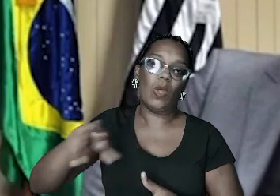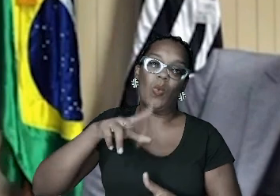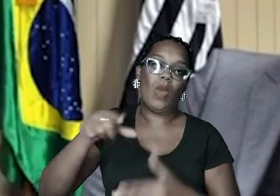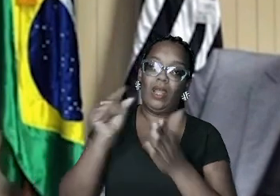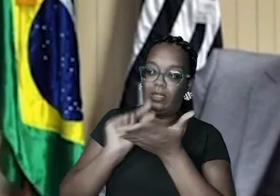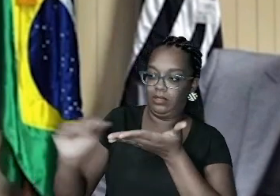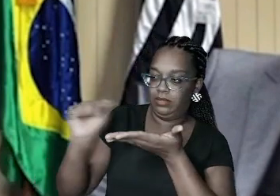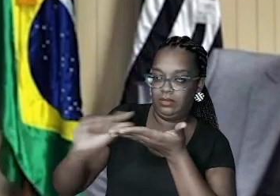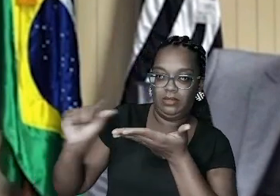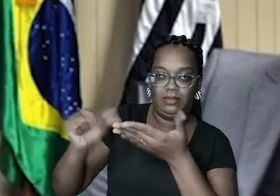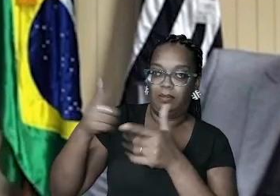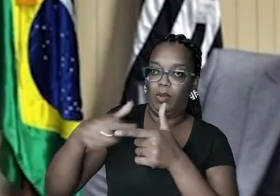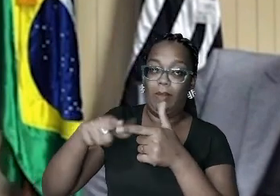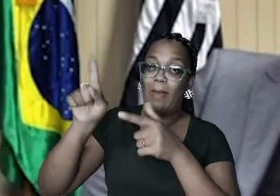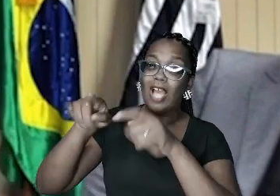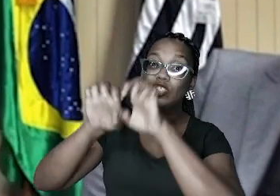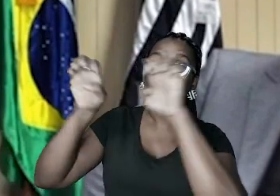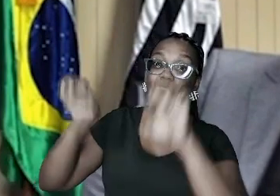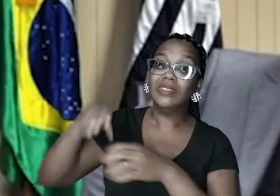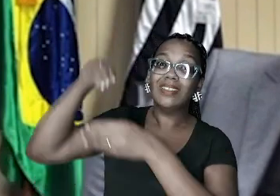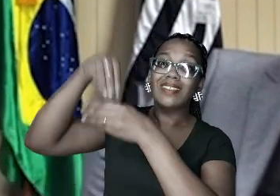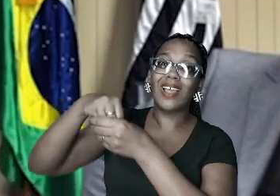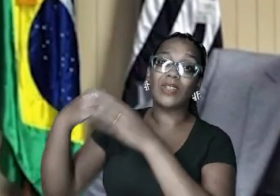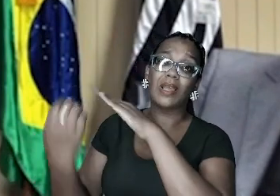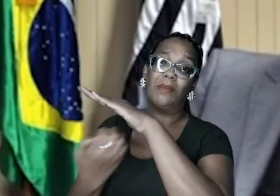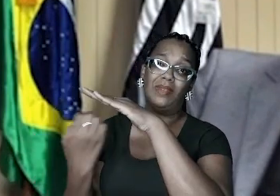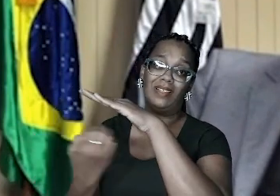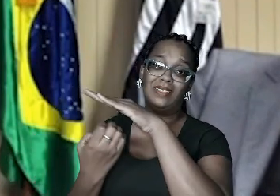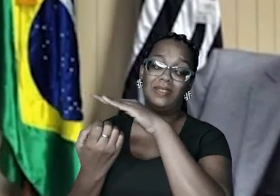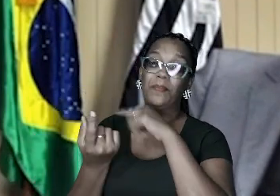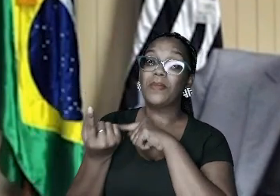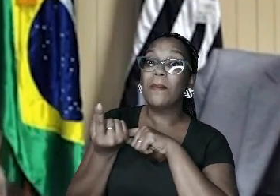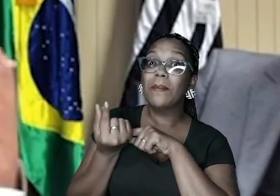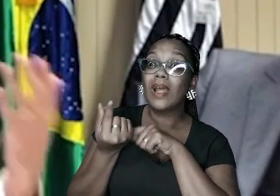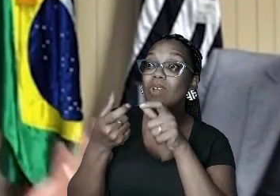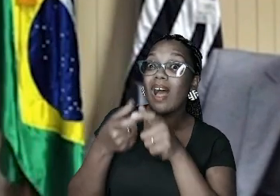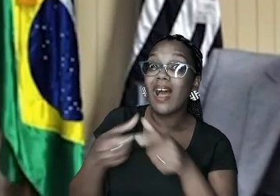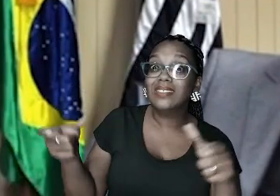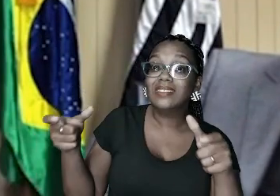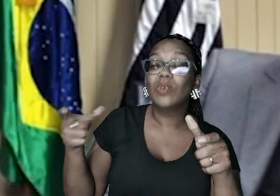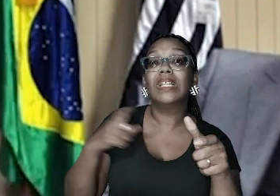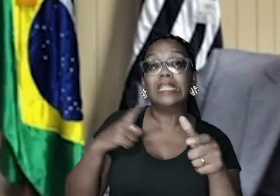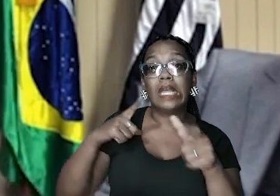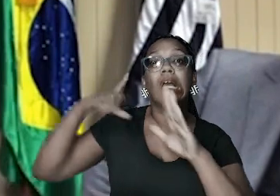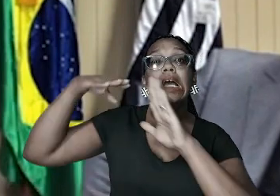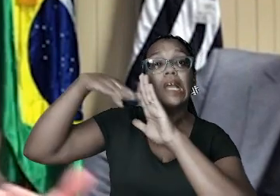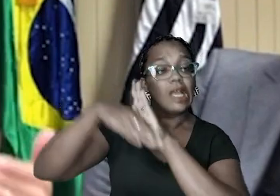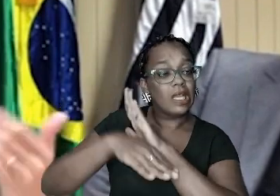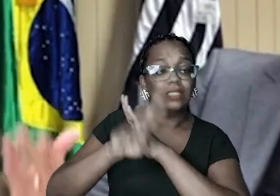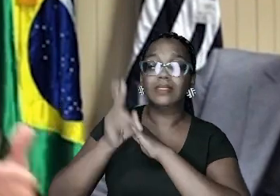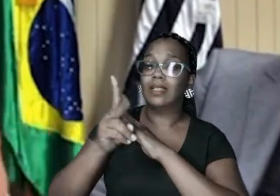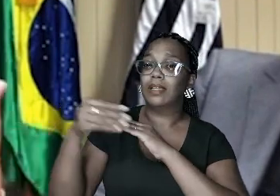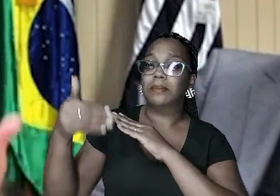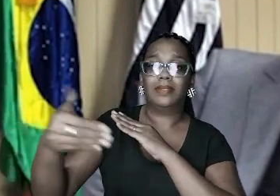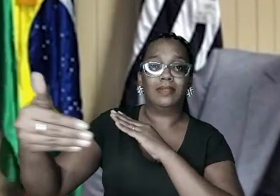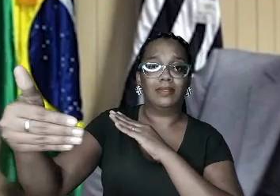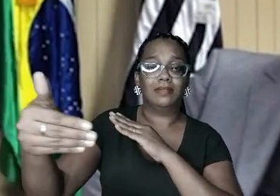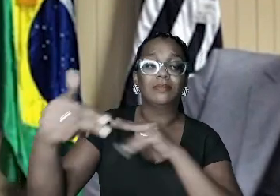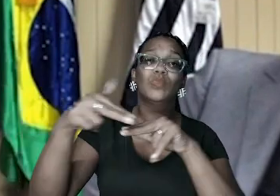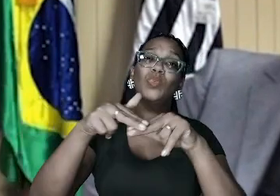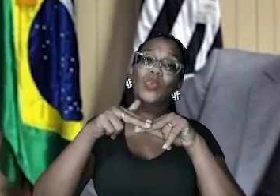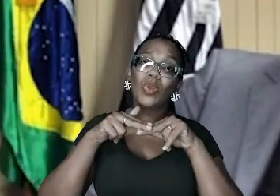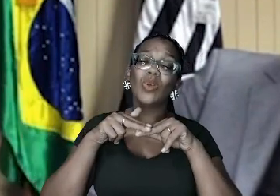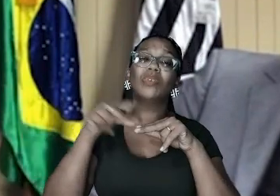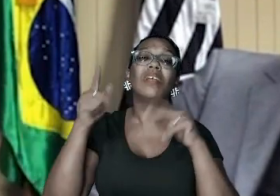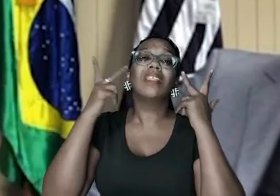que evidentemente o problema da companhia não era gerado pelo shorts era um problema estrutural o preço daquelas